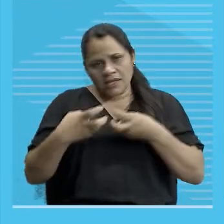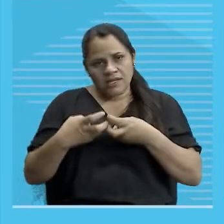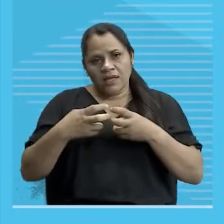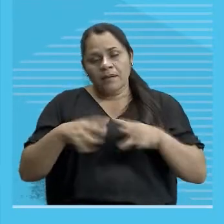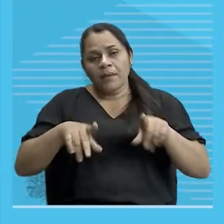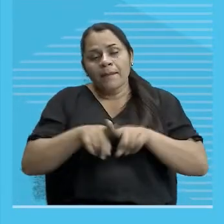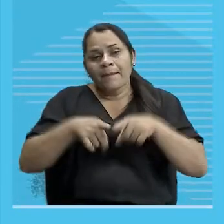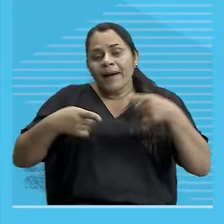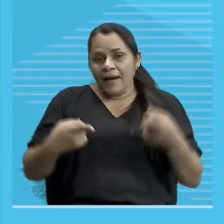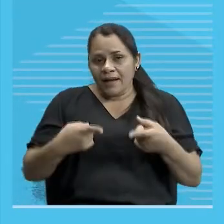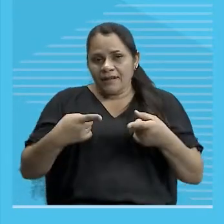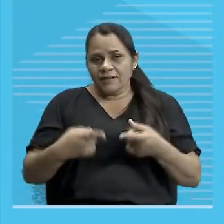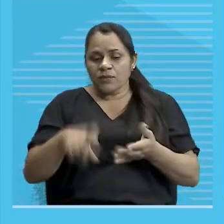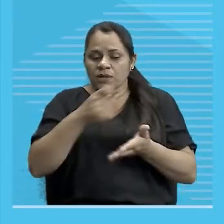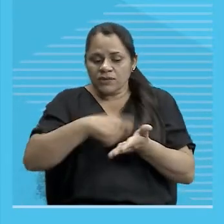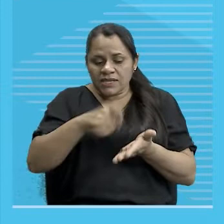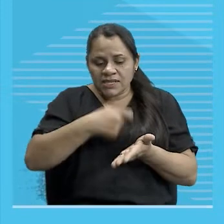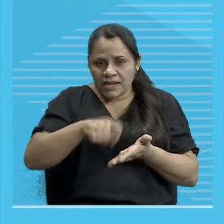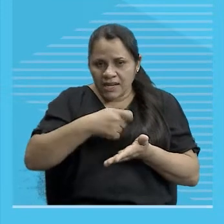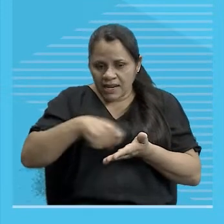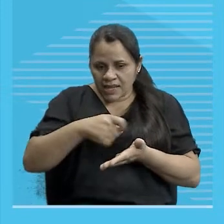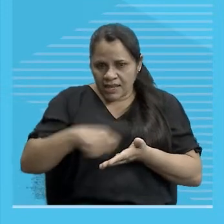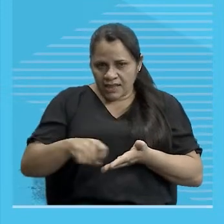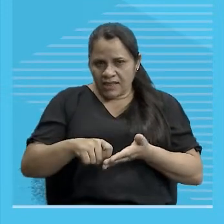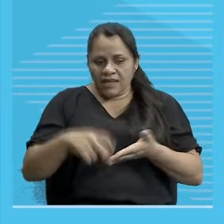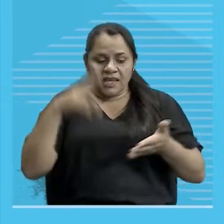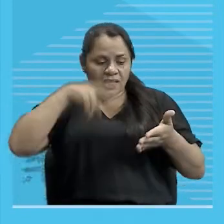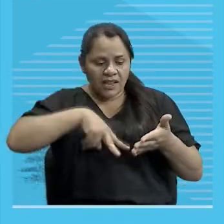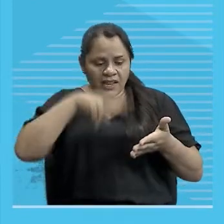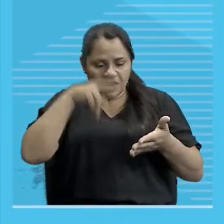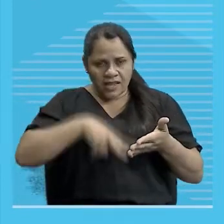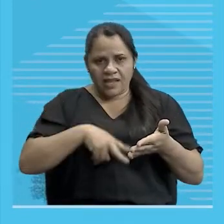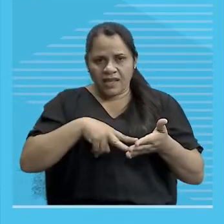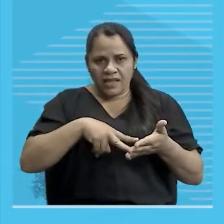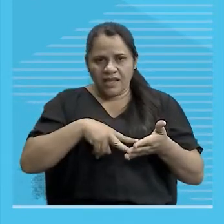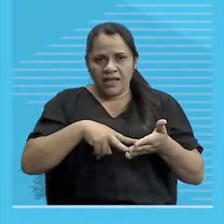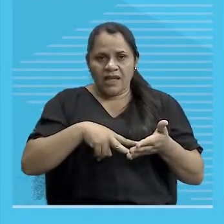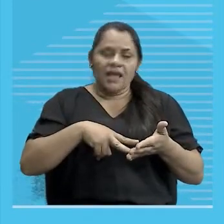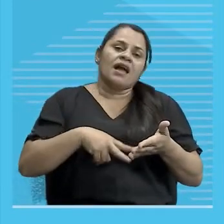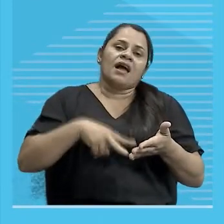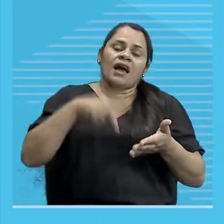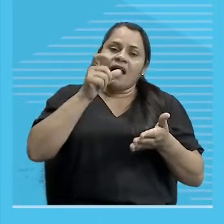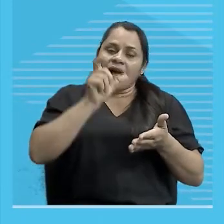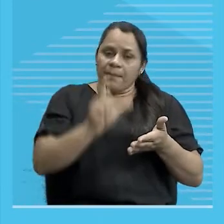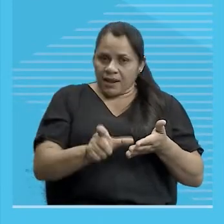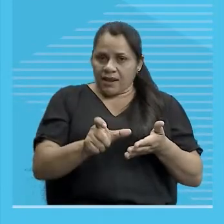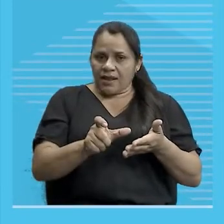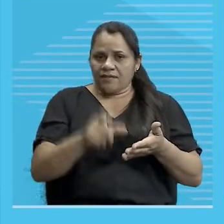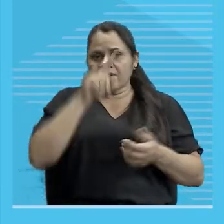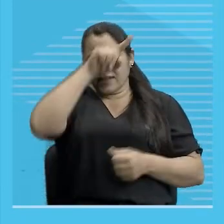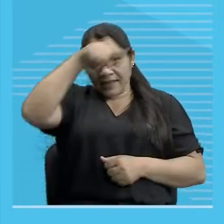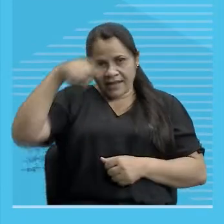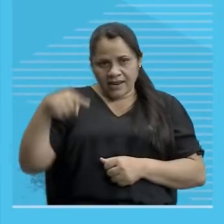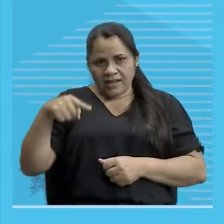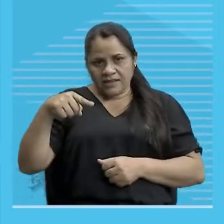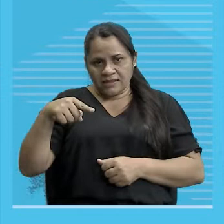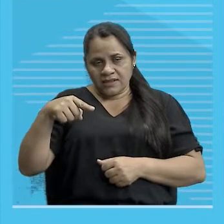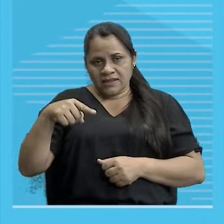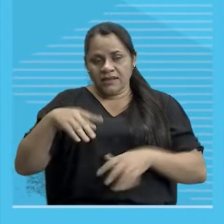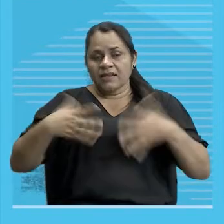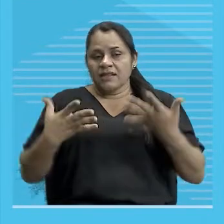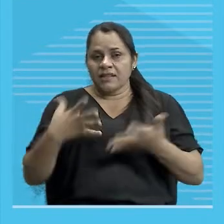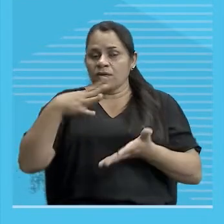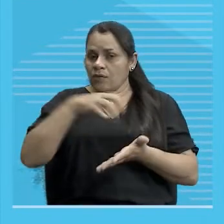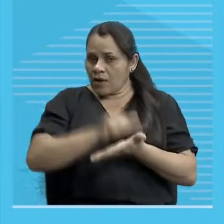um acentuado com acento grave, lê a. Mas essa leitura, ela não é respaldada pelo registro formal, tá? Já